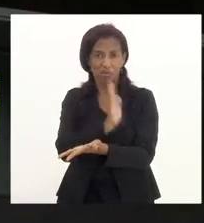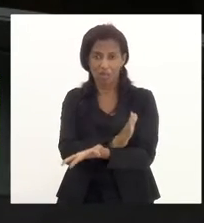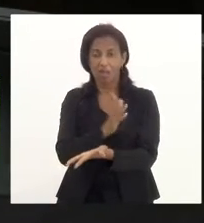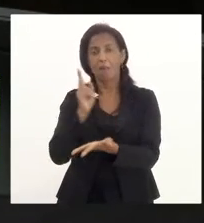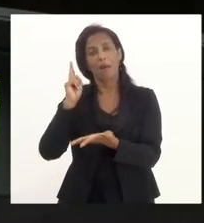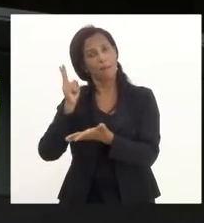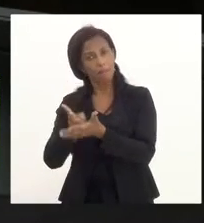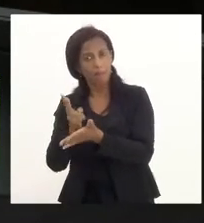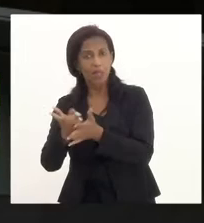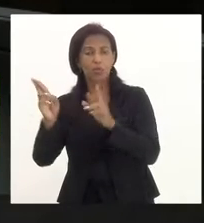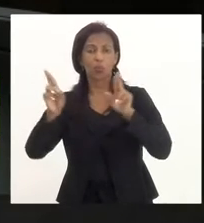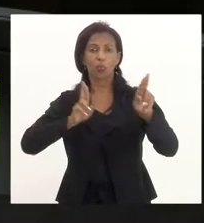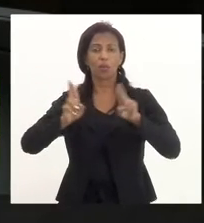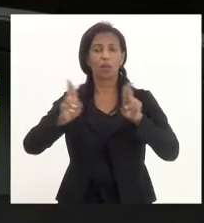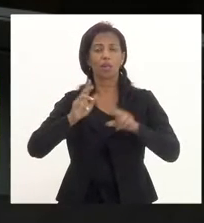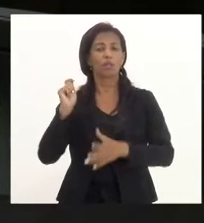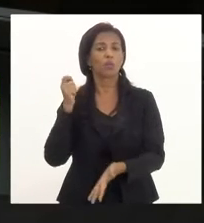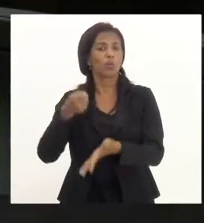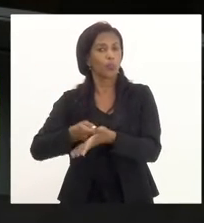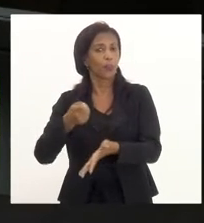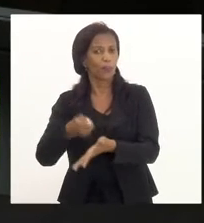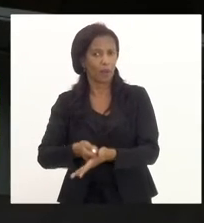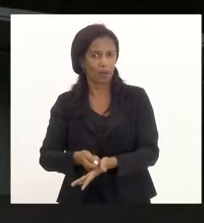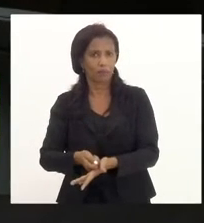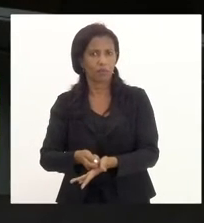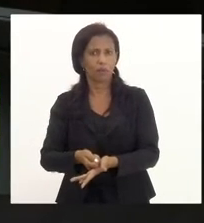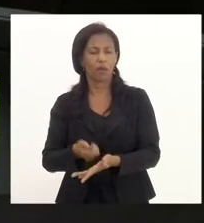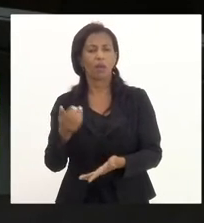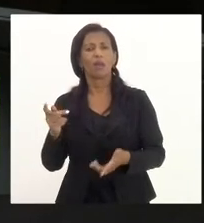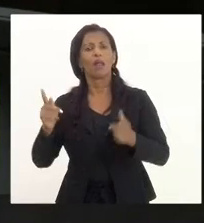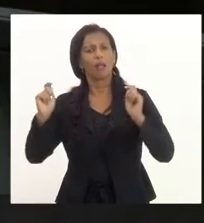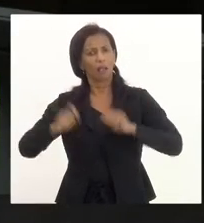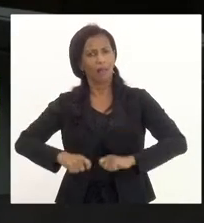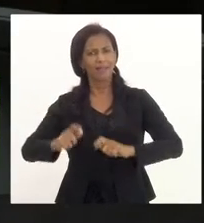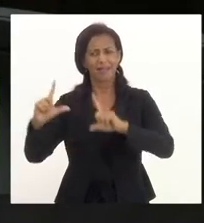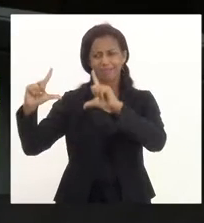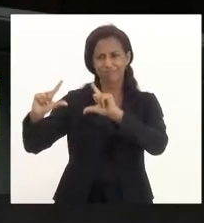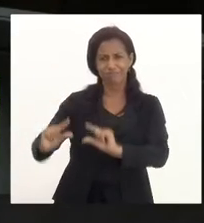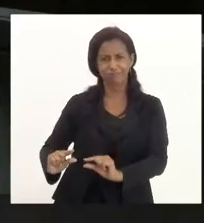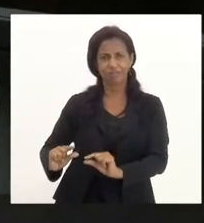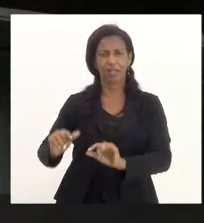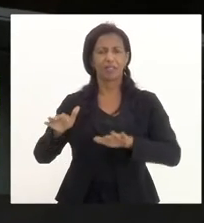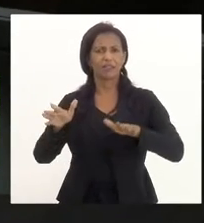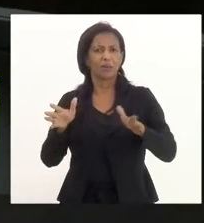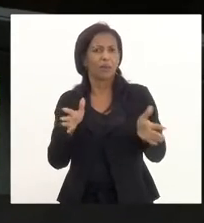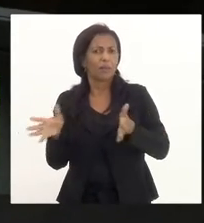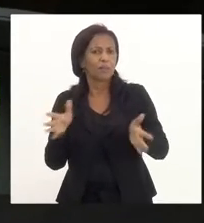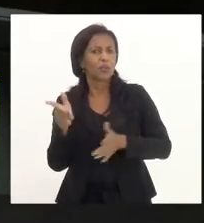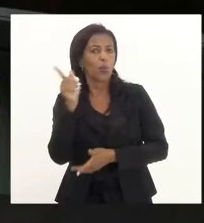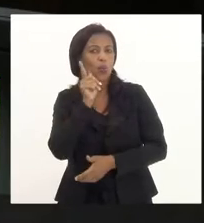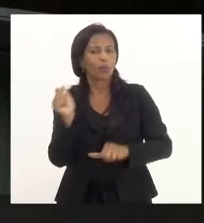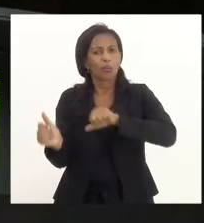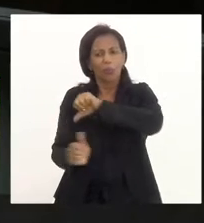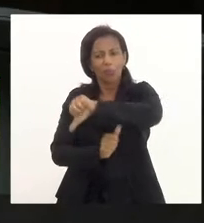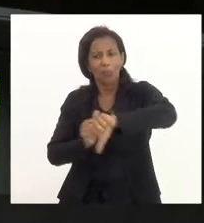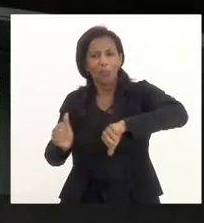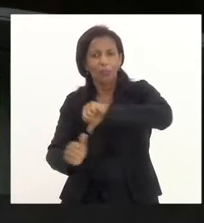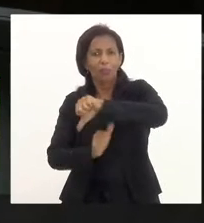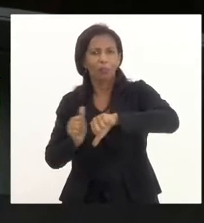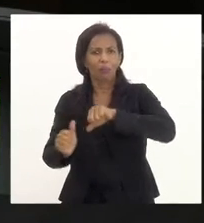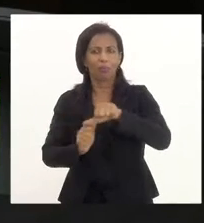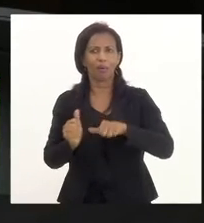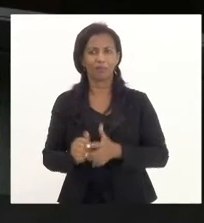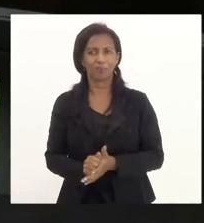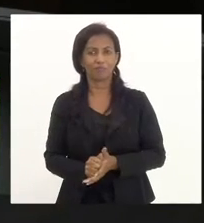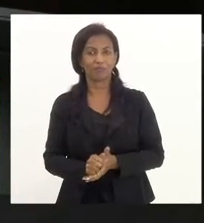mas mesmo com relação aquilo que é cobrável ela ainda é baixa então à medida que a gente consiga transformar isso